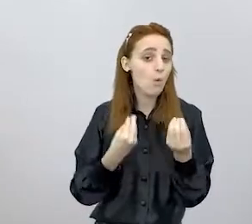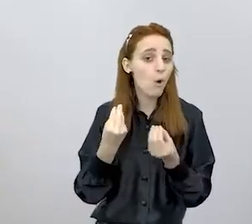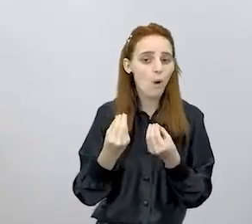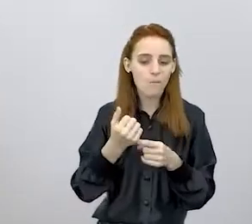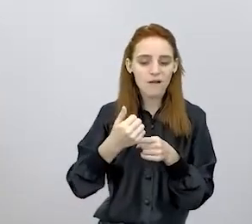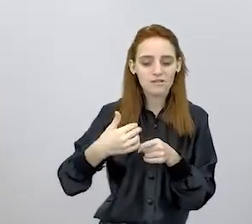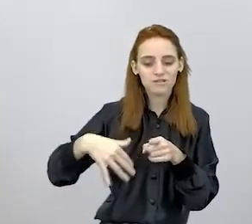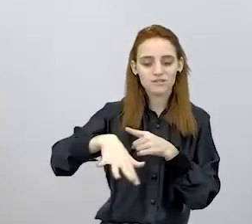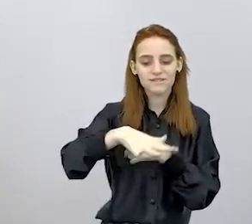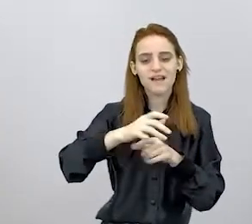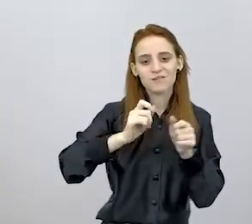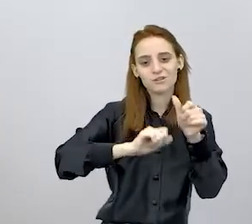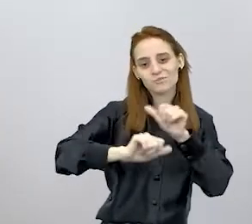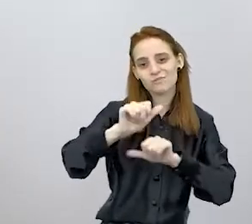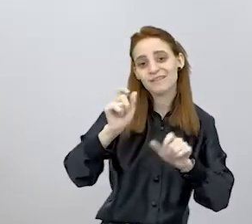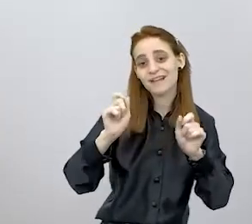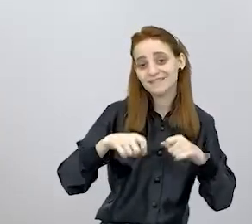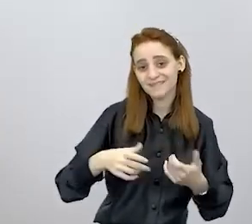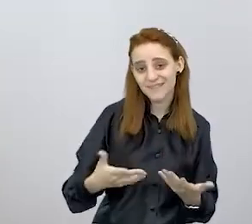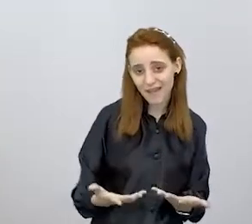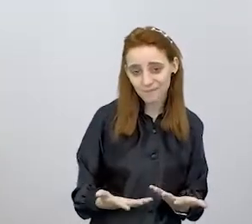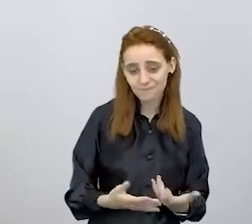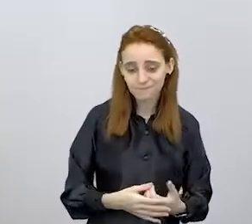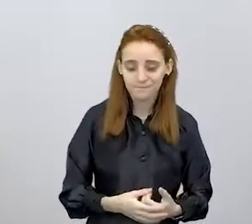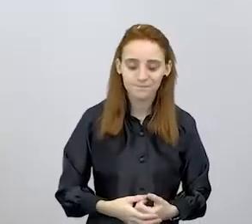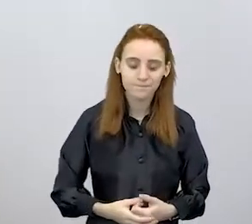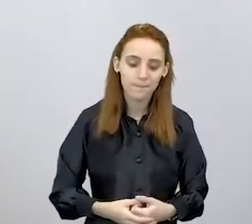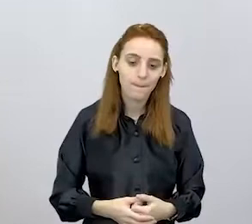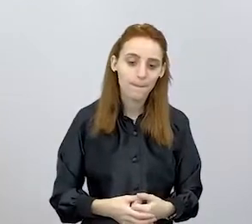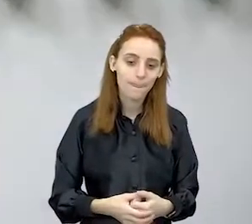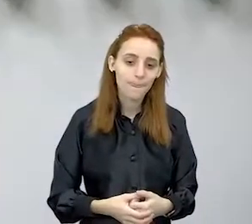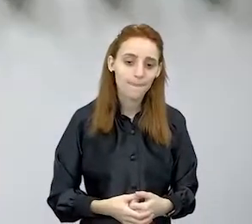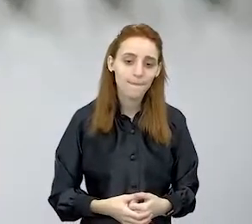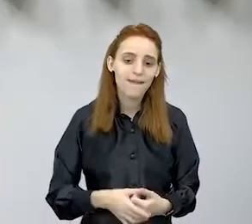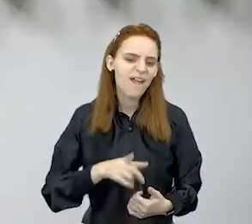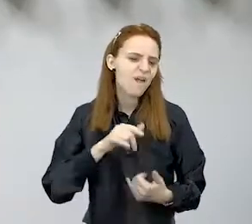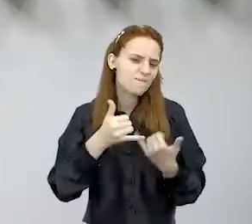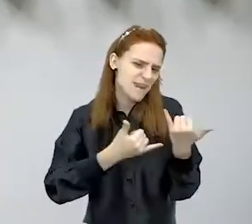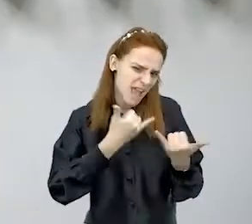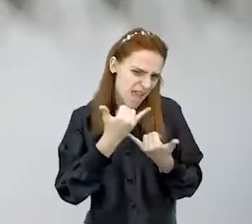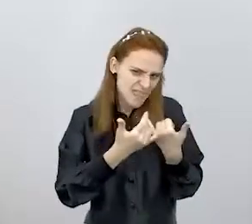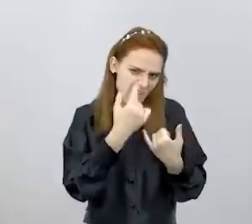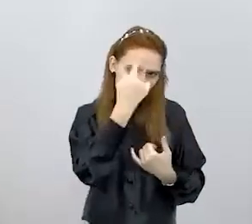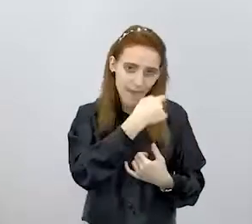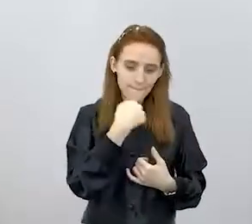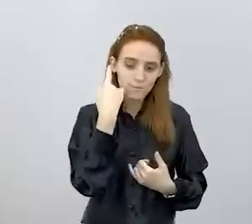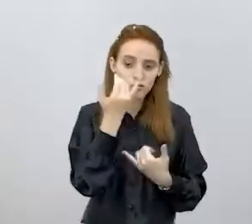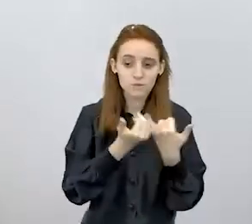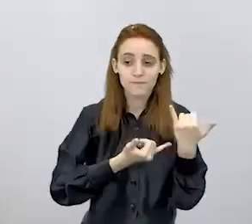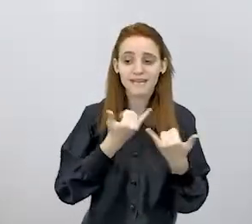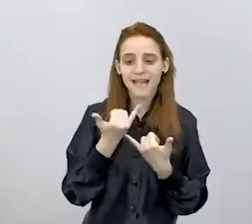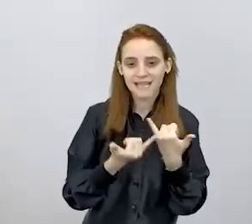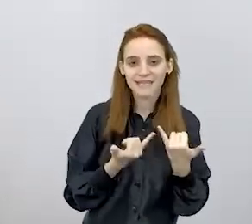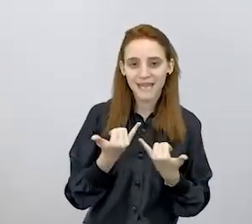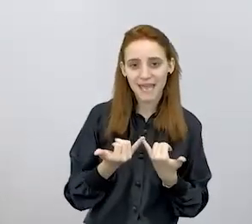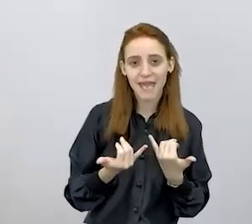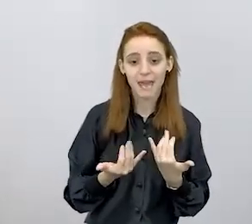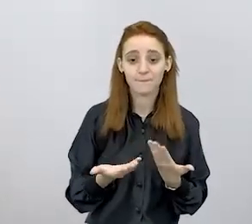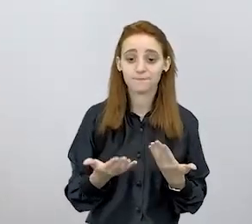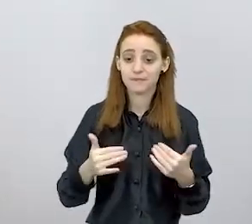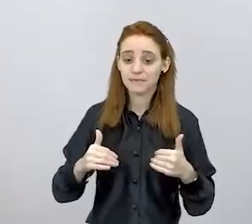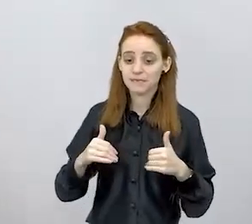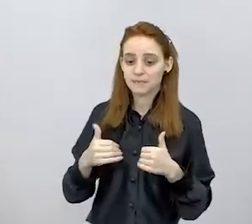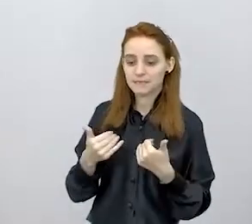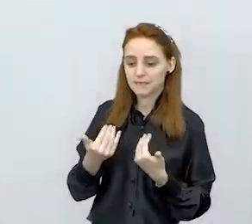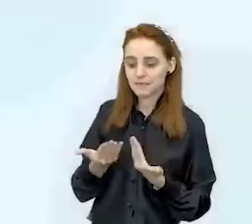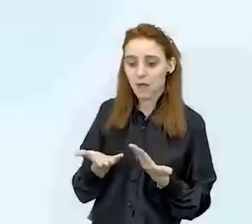emoji não define a sua opinião, mas propõe um debate. Mas é uma brincadeira. É uma brincadeira, não, mas propõe um debate, né? Isso. Então, vamos voltar, olha, para